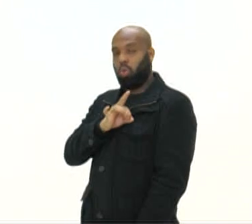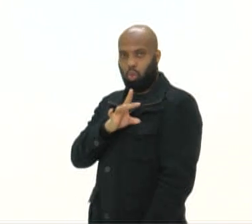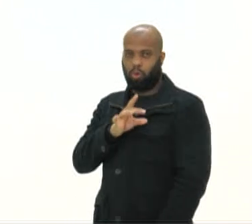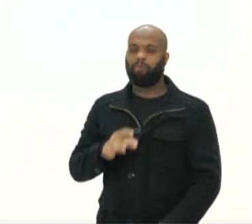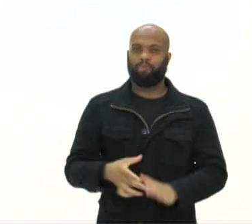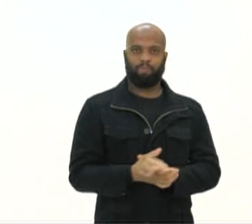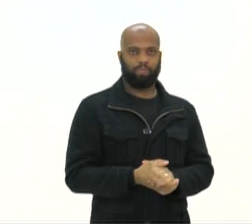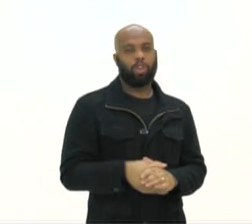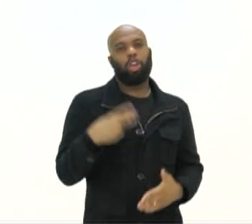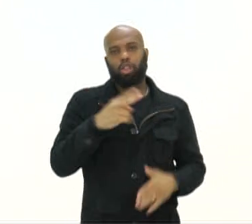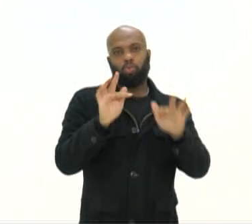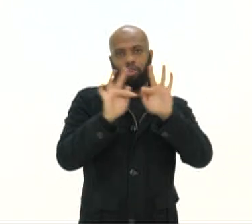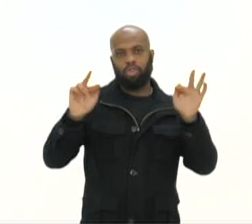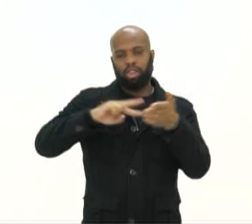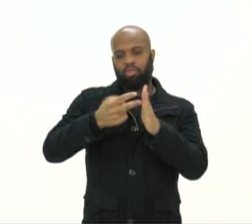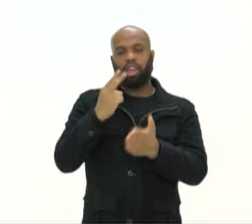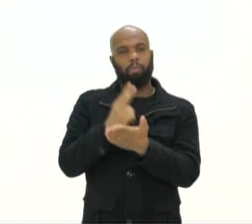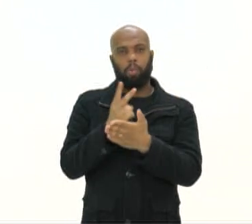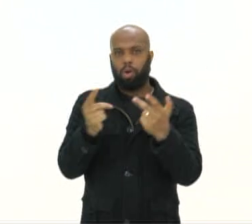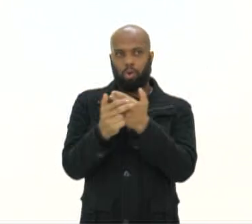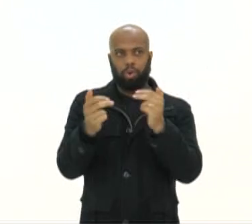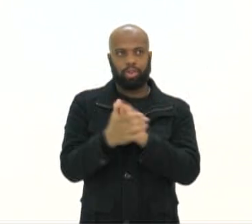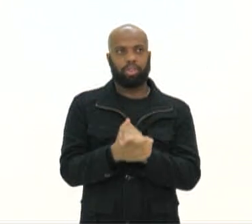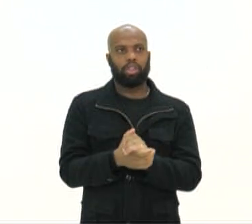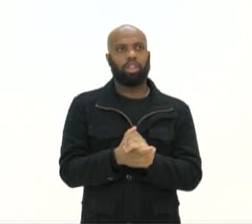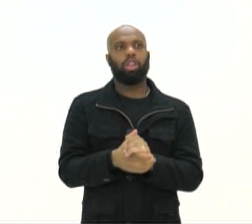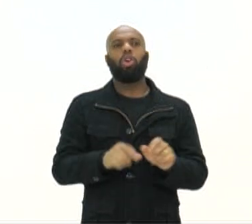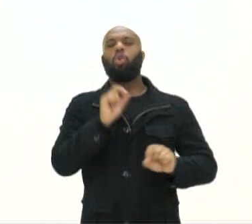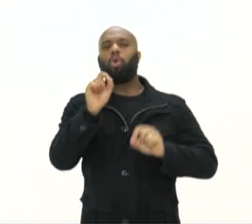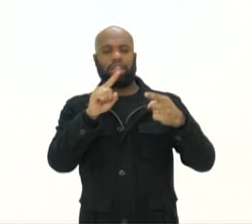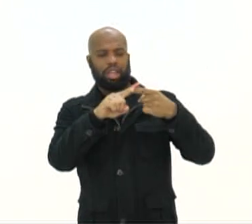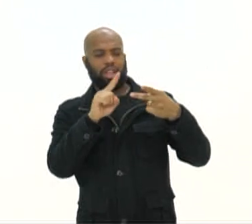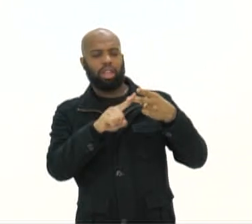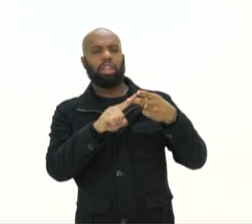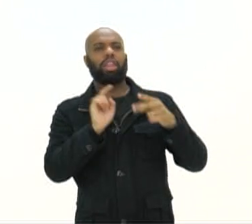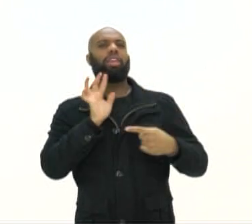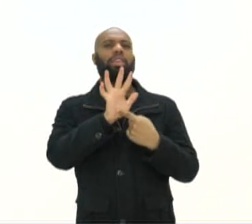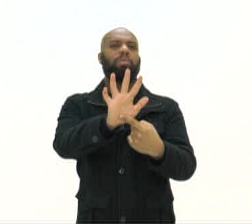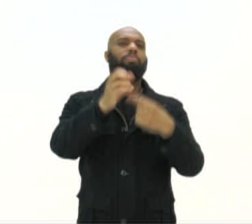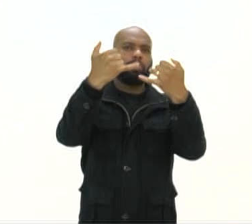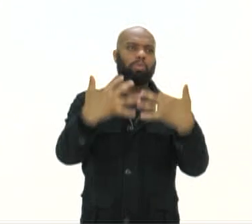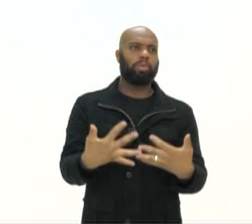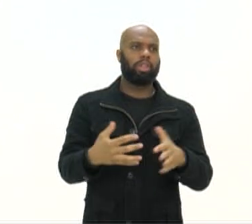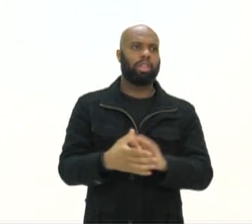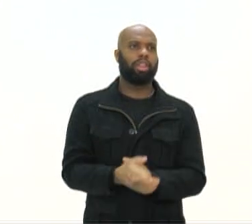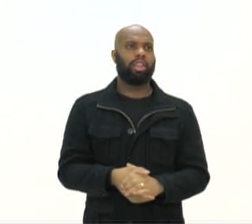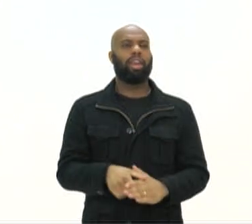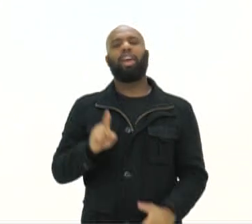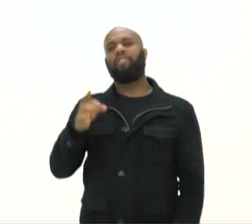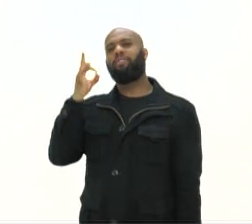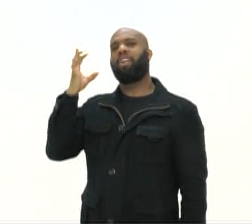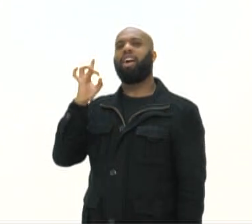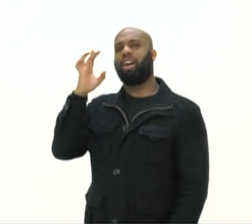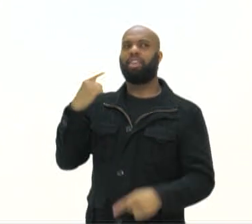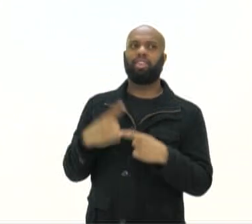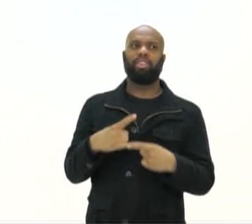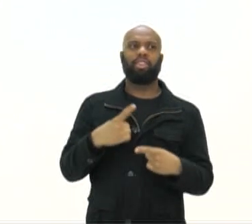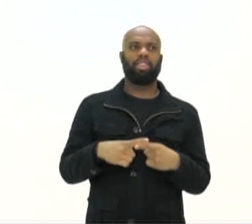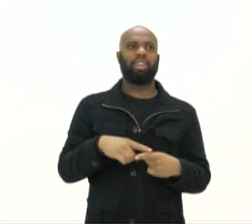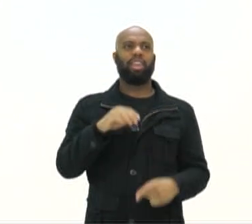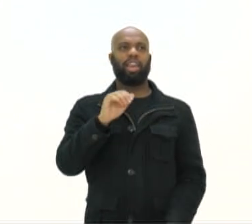ok? E qual dessas duas alternativas aqui melhor descreve a imagem? Alien, isso aqui é bem fácil, né?